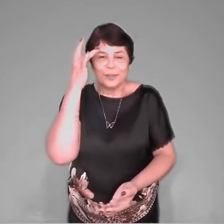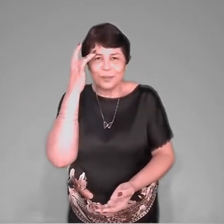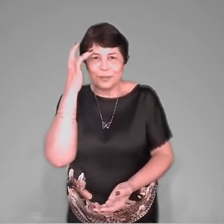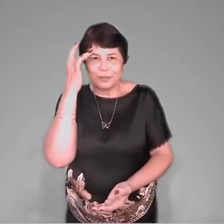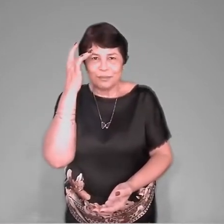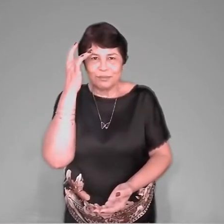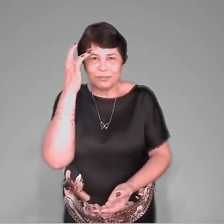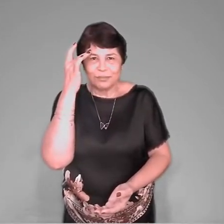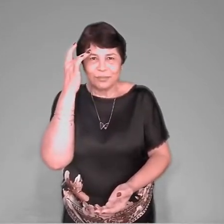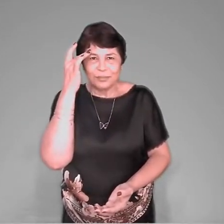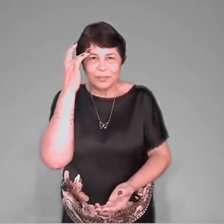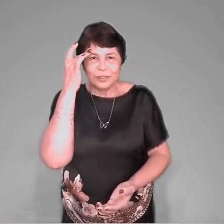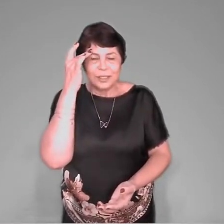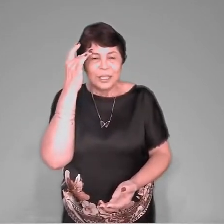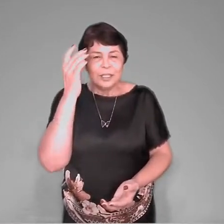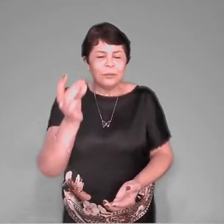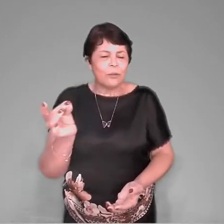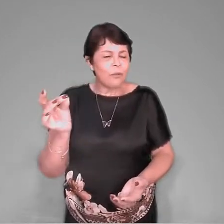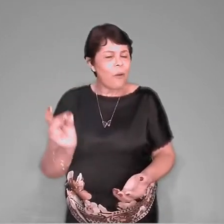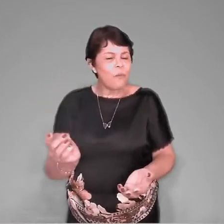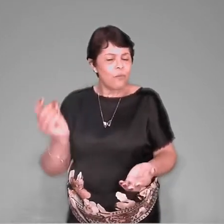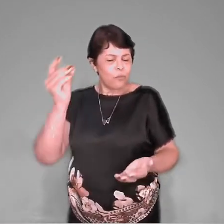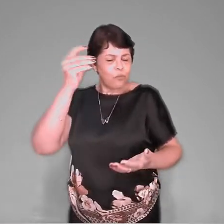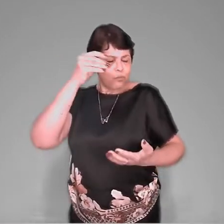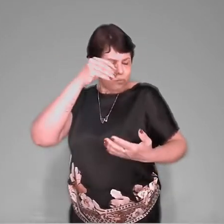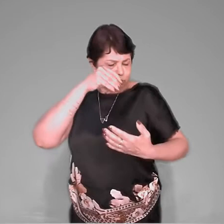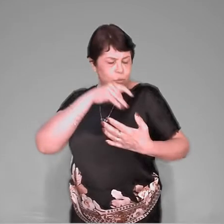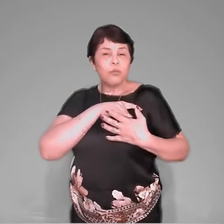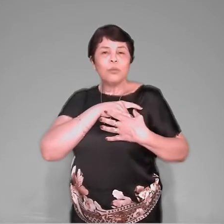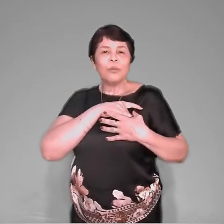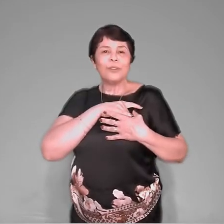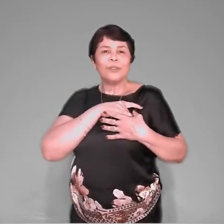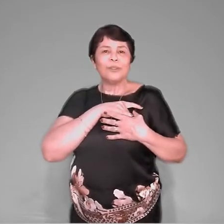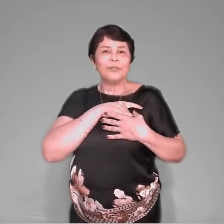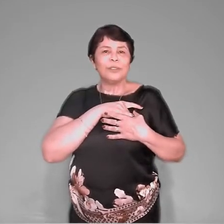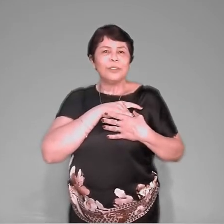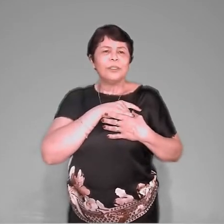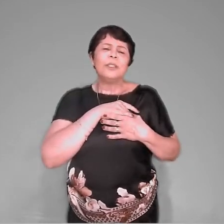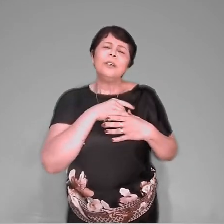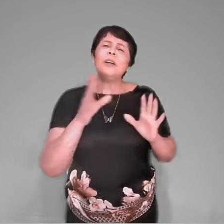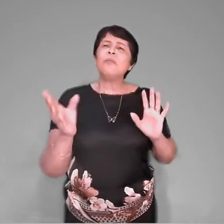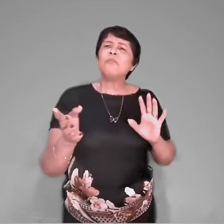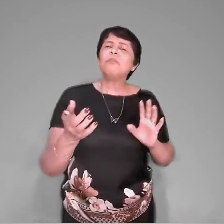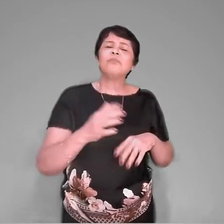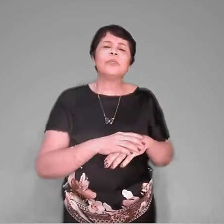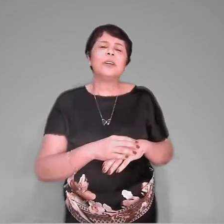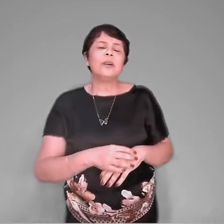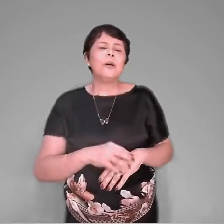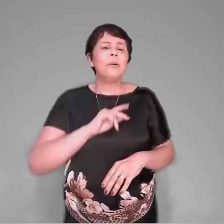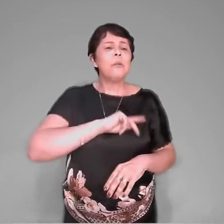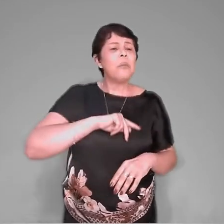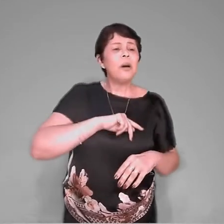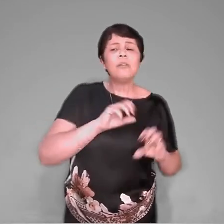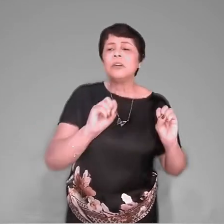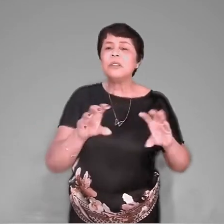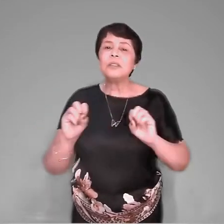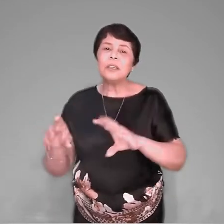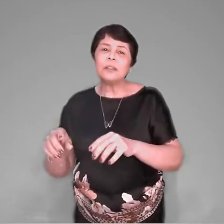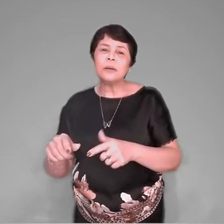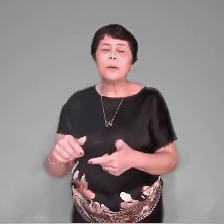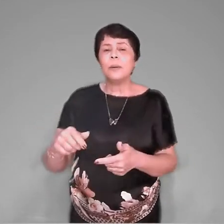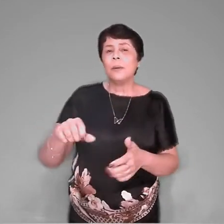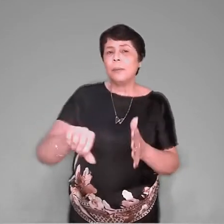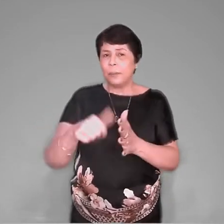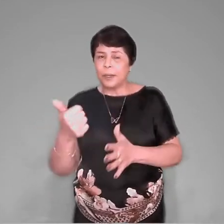Deus coloca os dons espirituais dentro de uma ordem hierárquica. Veja o que Paulo diz na primeira carta